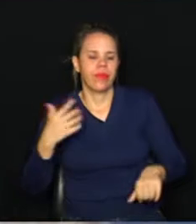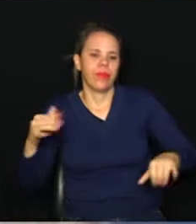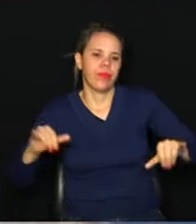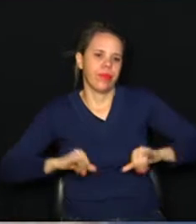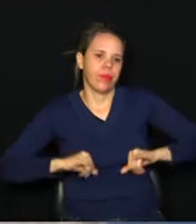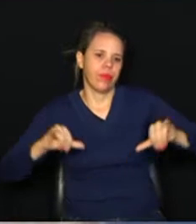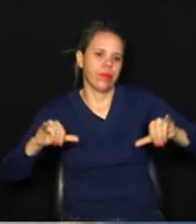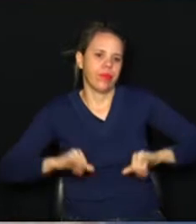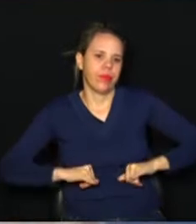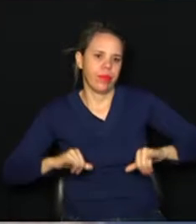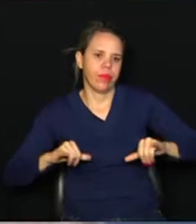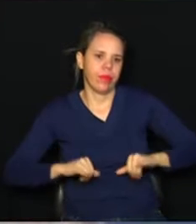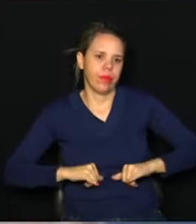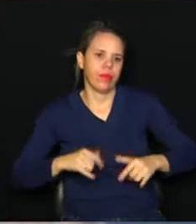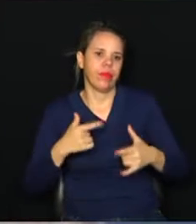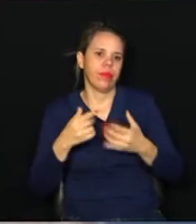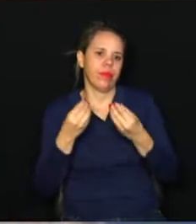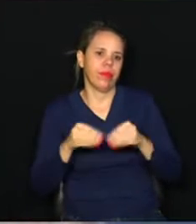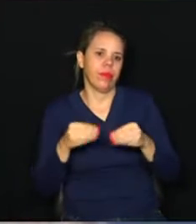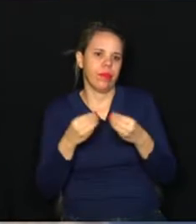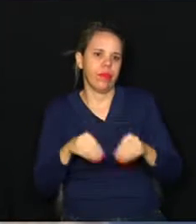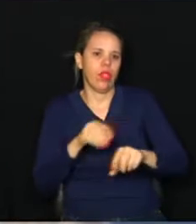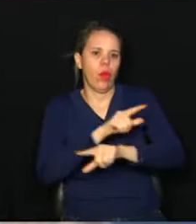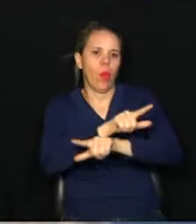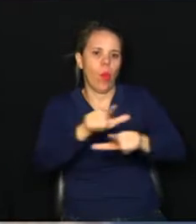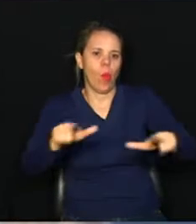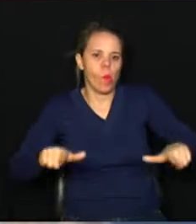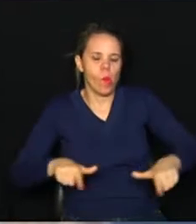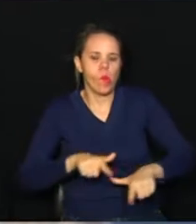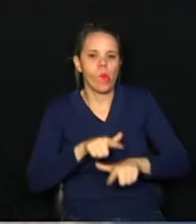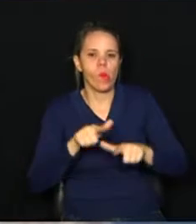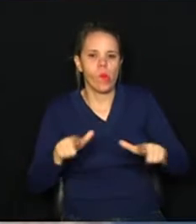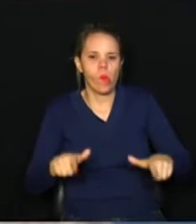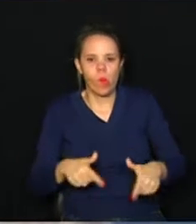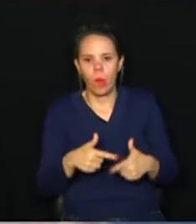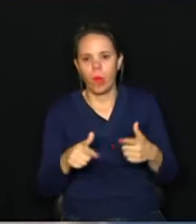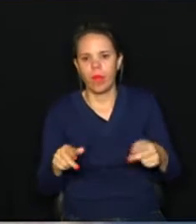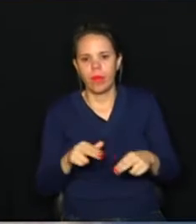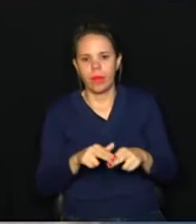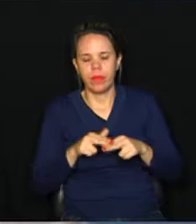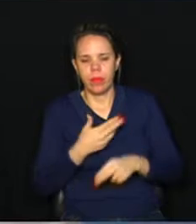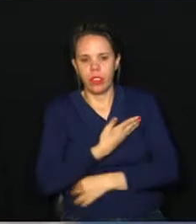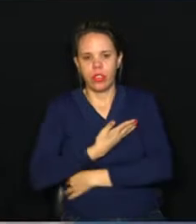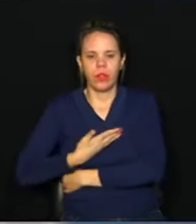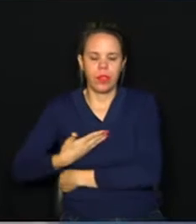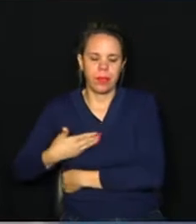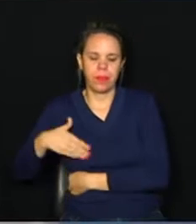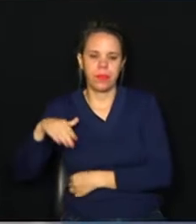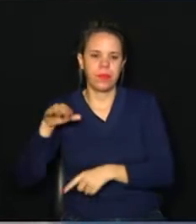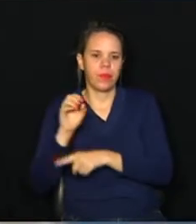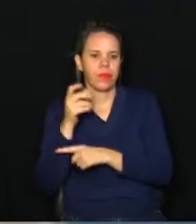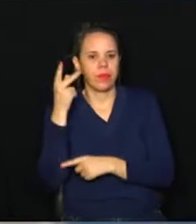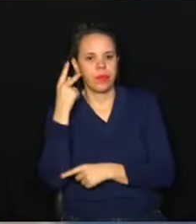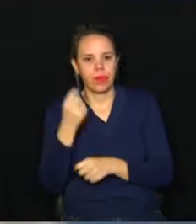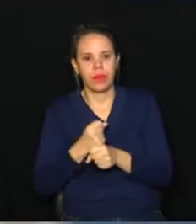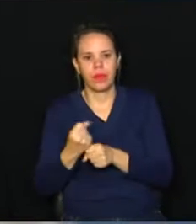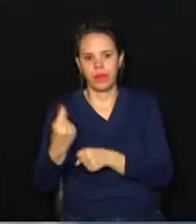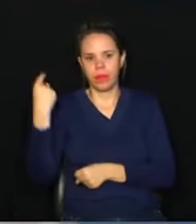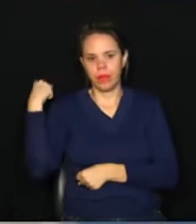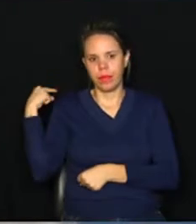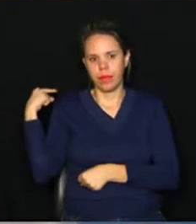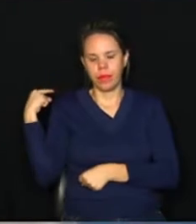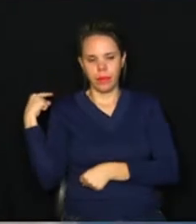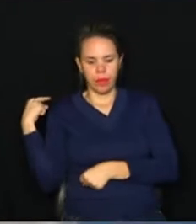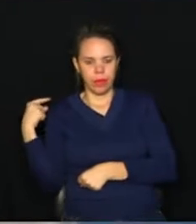um sucateamento e um esvaziamento muito contundente por parte do governo do Estado de São Paulo nos últimos anos.